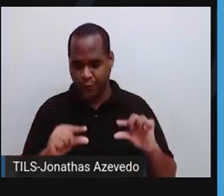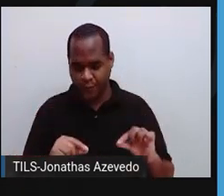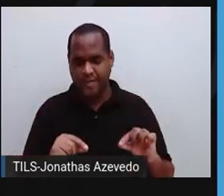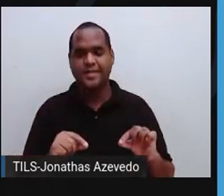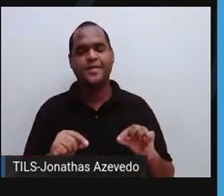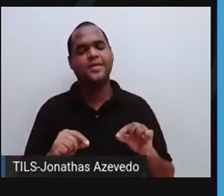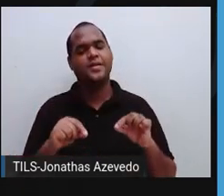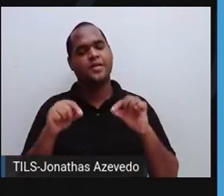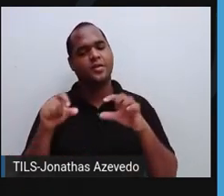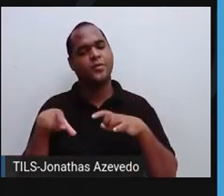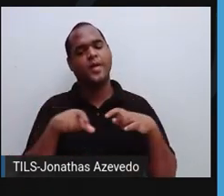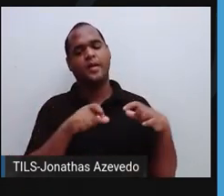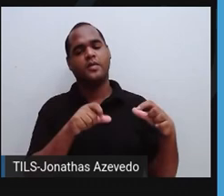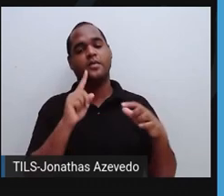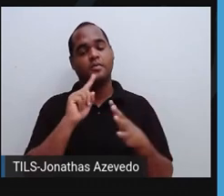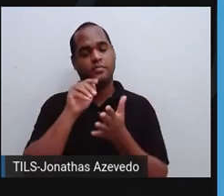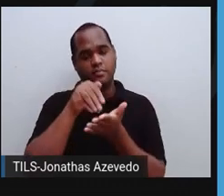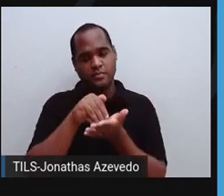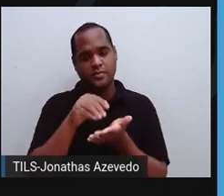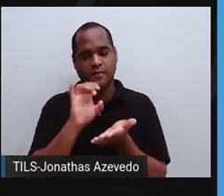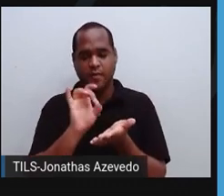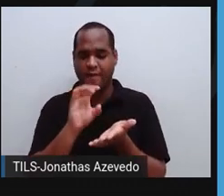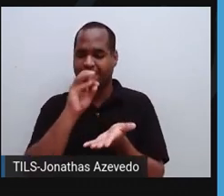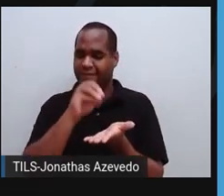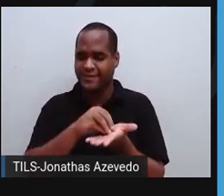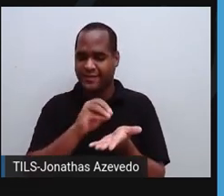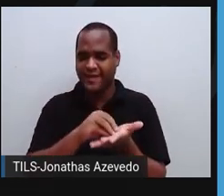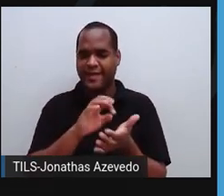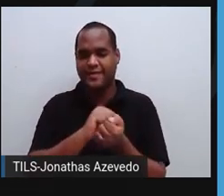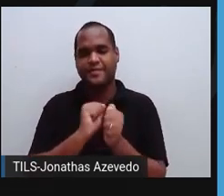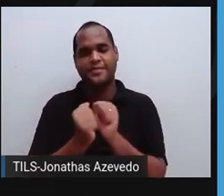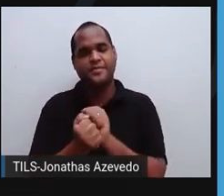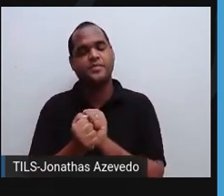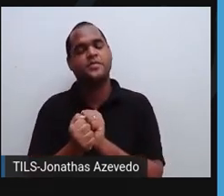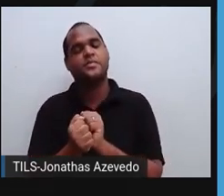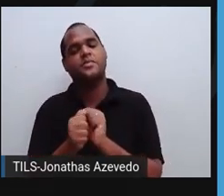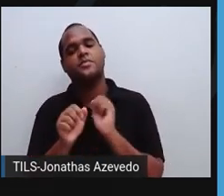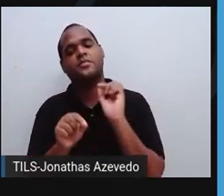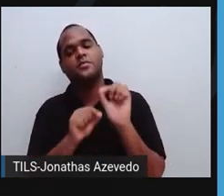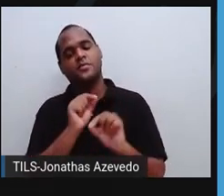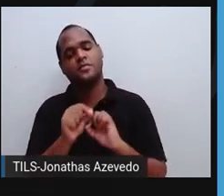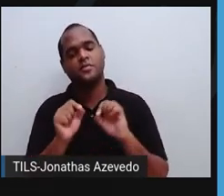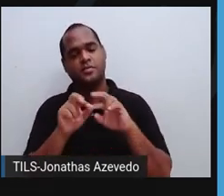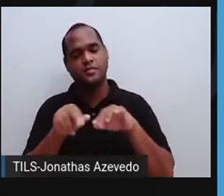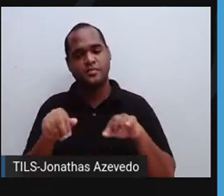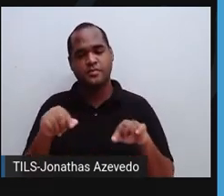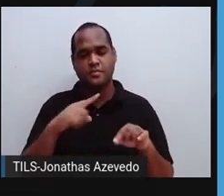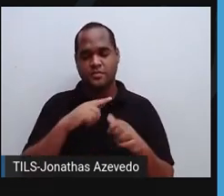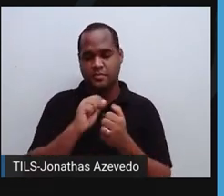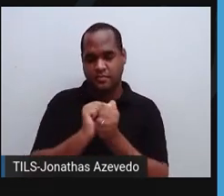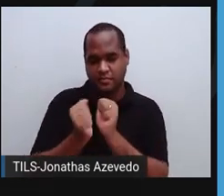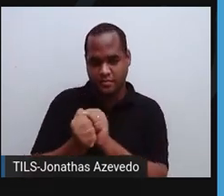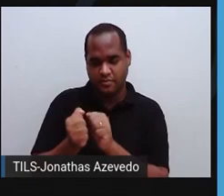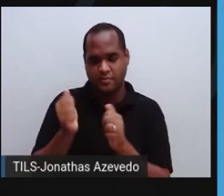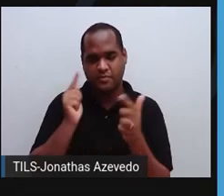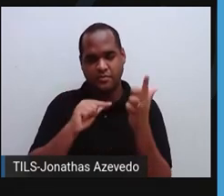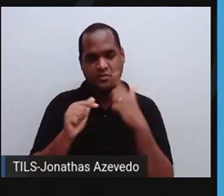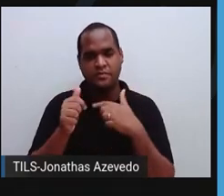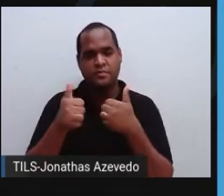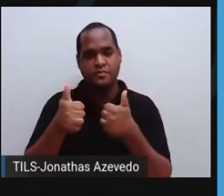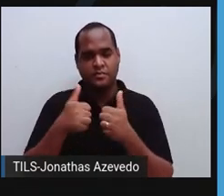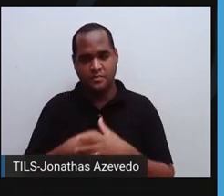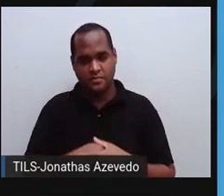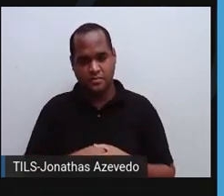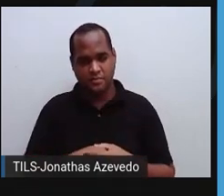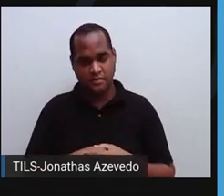e, enfim, sobra ali os mais adaptados. Uma menor variabilidade de adaptação. Um exemplo que eu quero